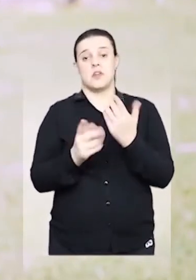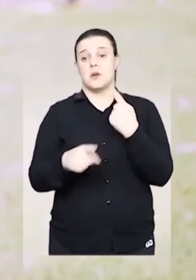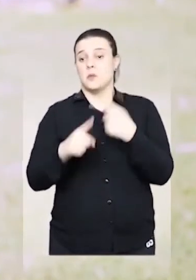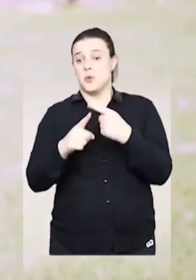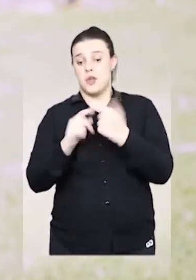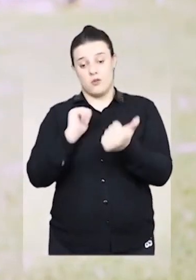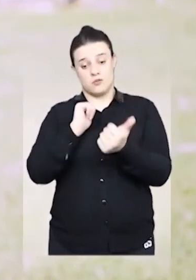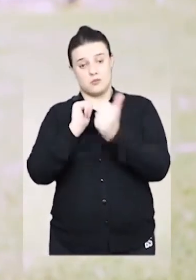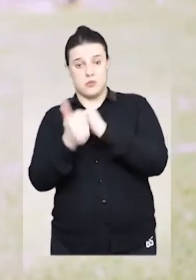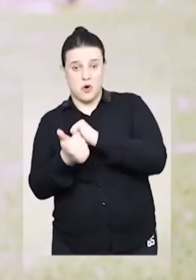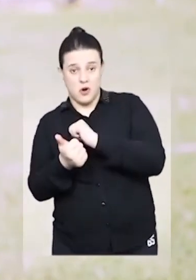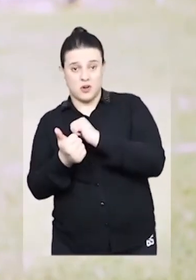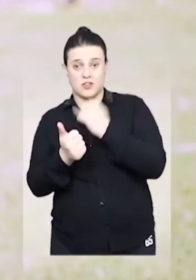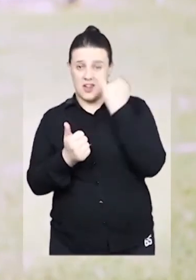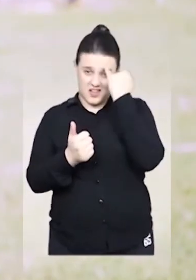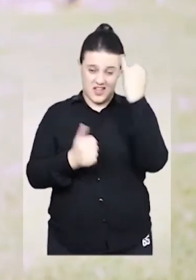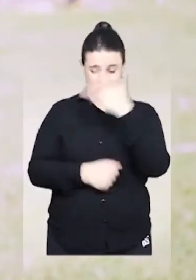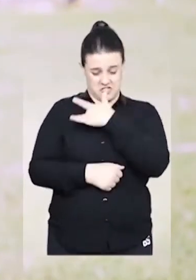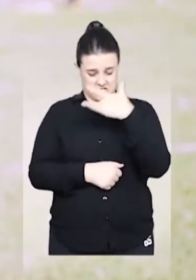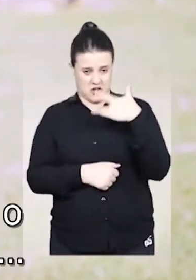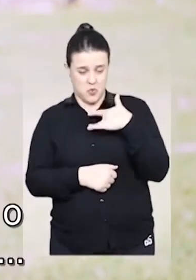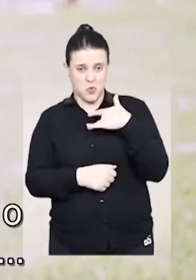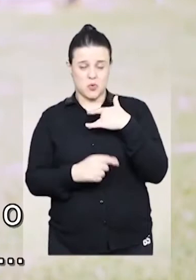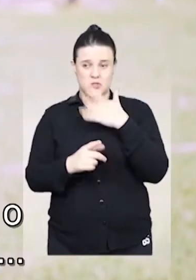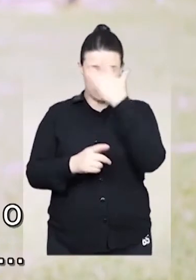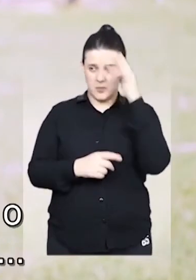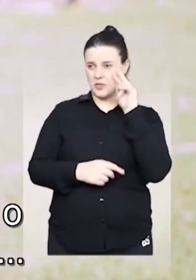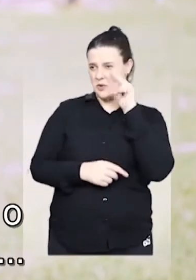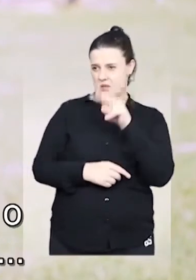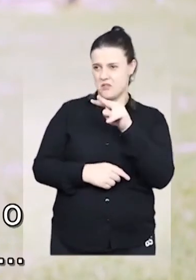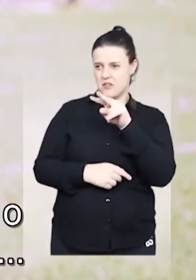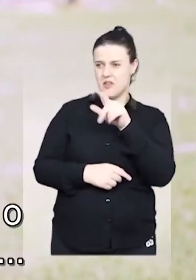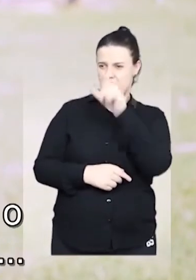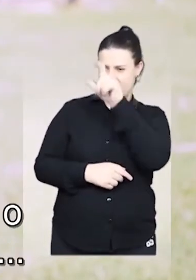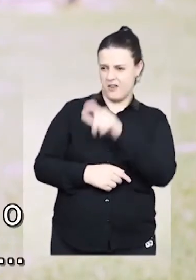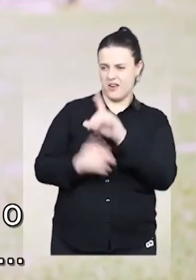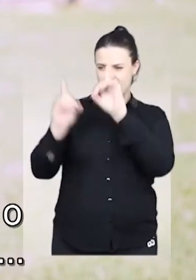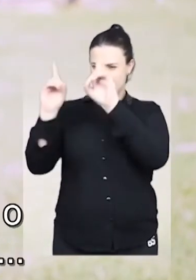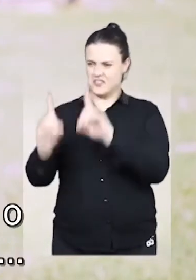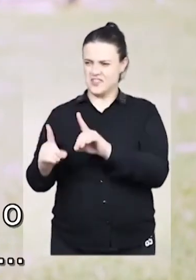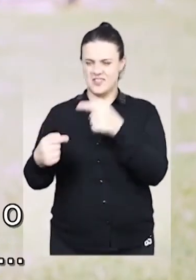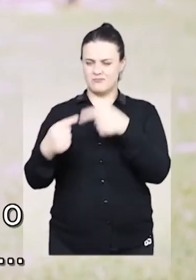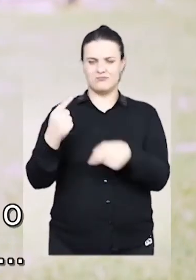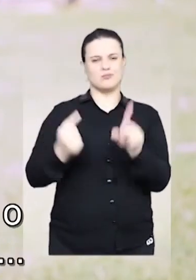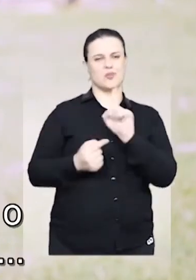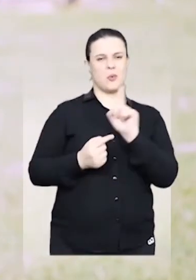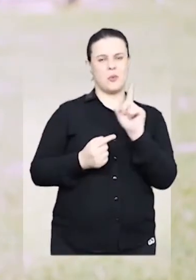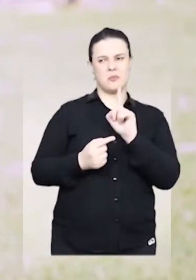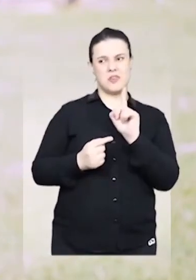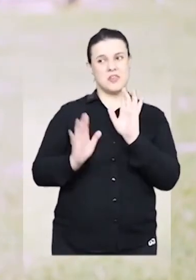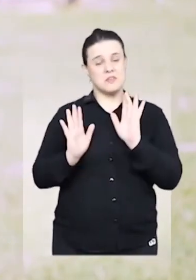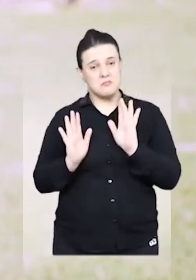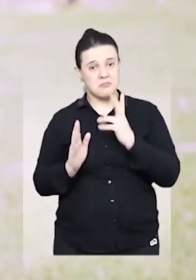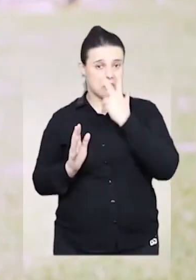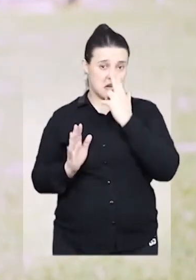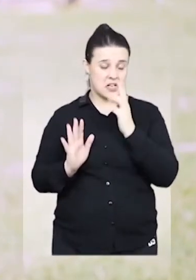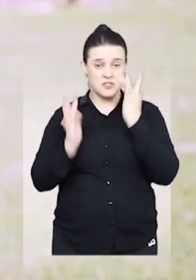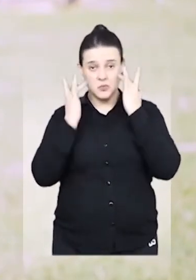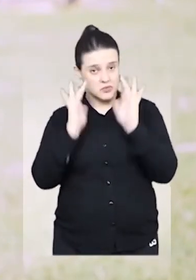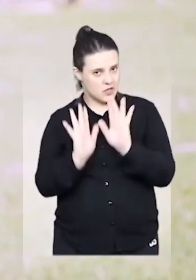do esporte vender uma ideia de saúde e às vezes as pessoas olharem para o esporte paralímpico como se ele não desse essa